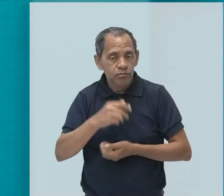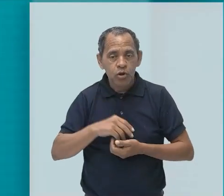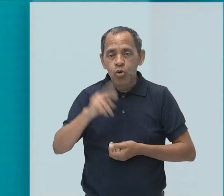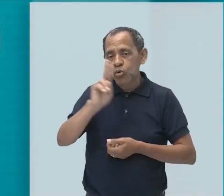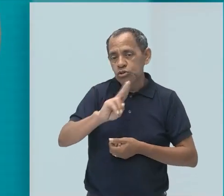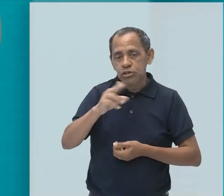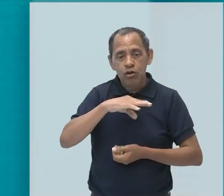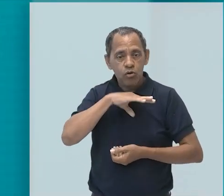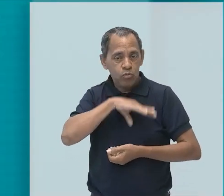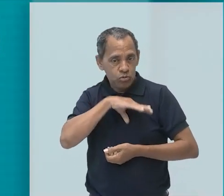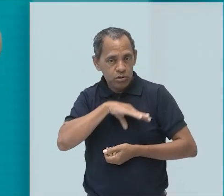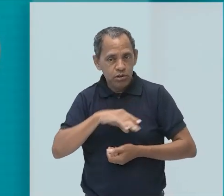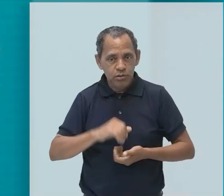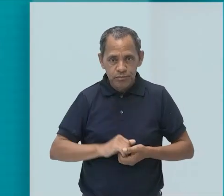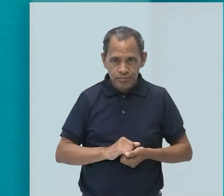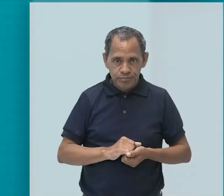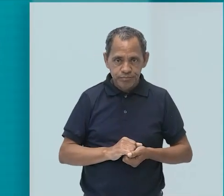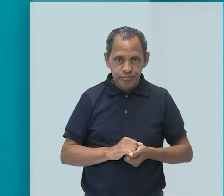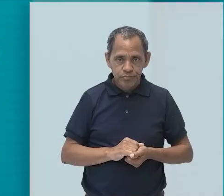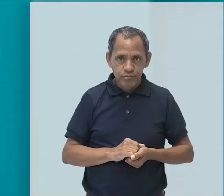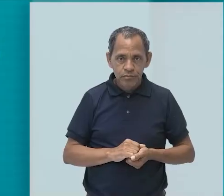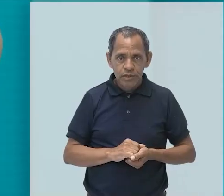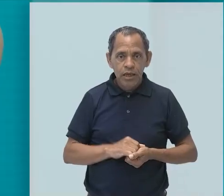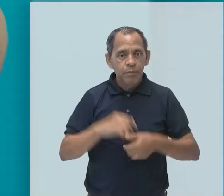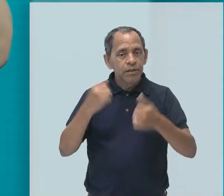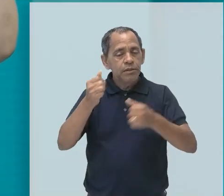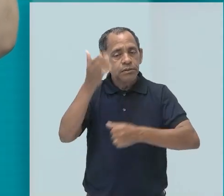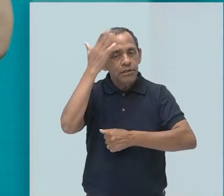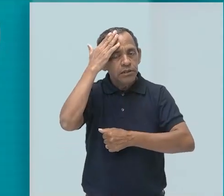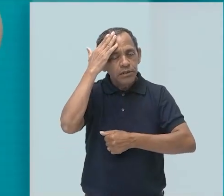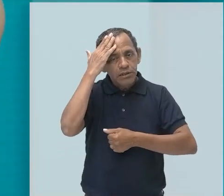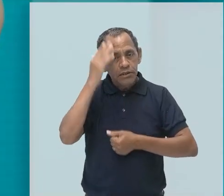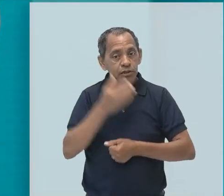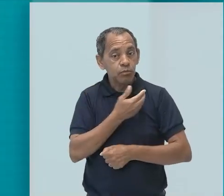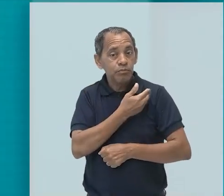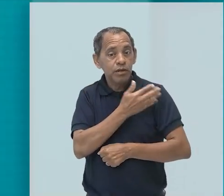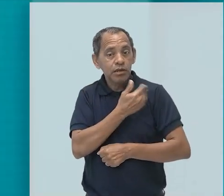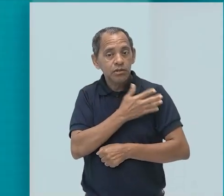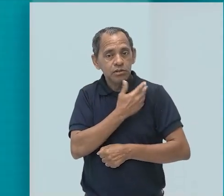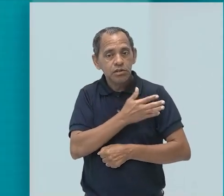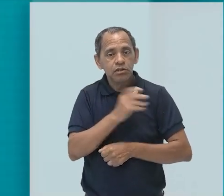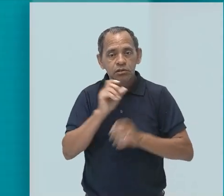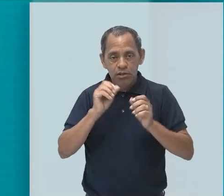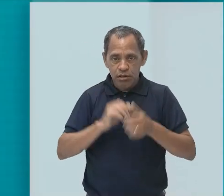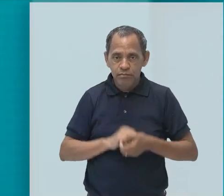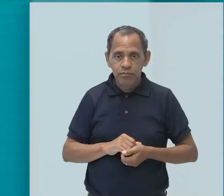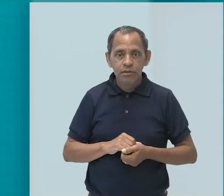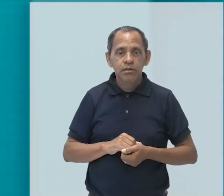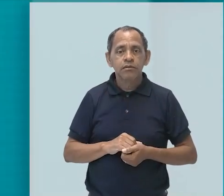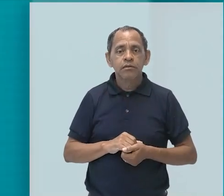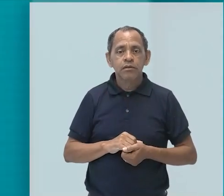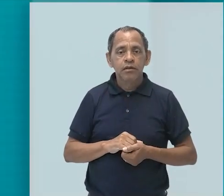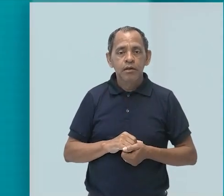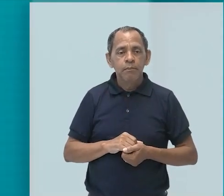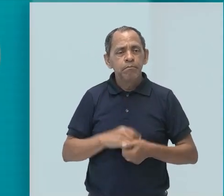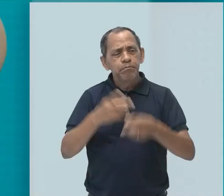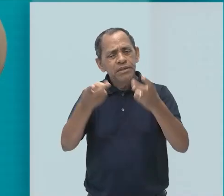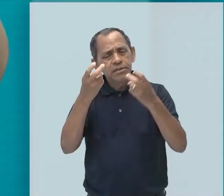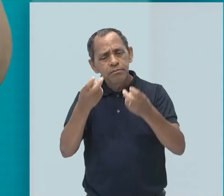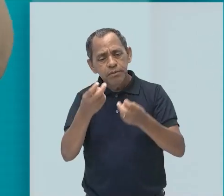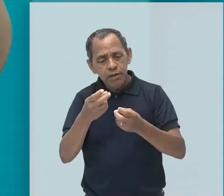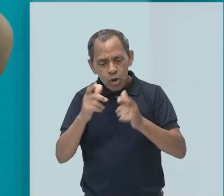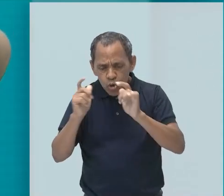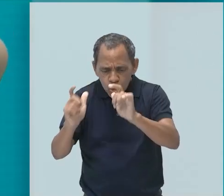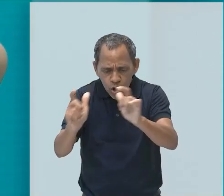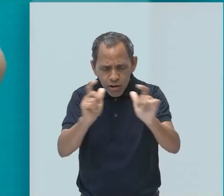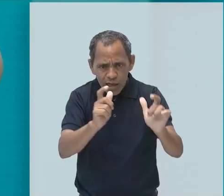o português. Então, o que nós temos que entender com essa questão do preconceito é aprender o ambiente em que estamos